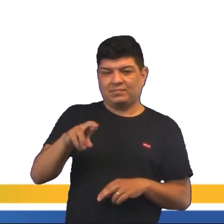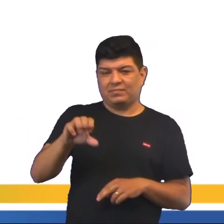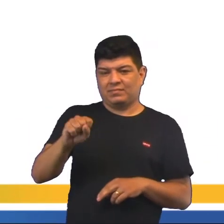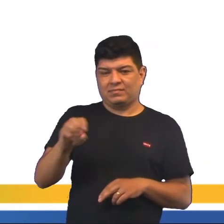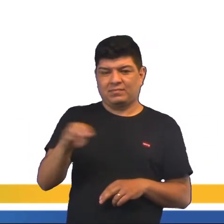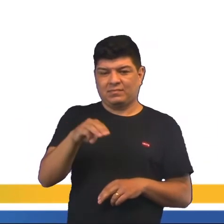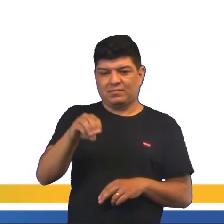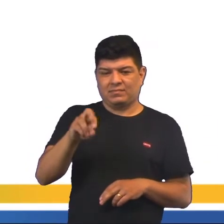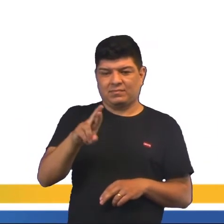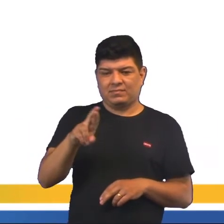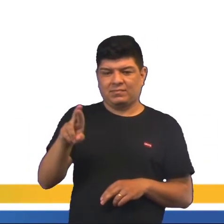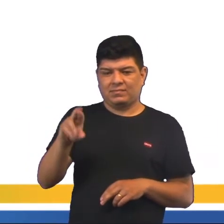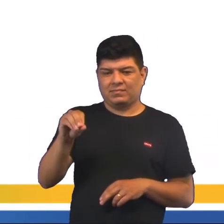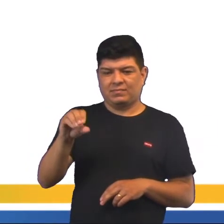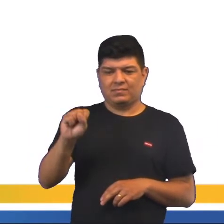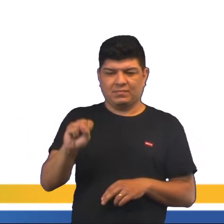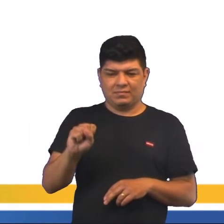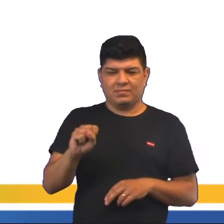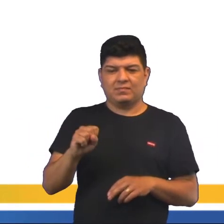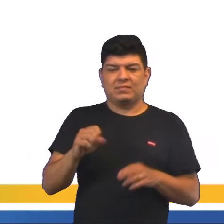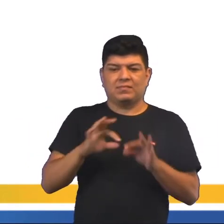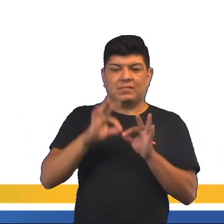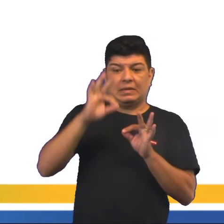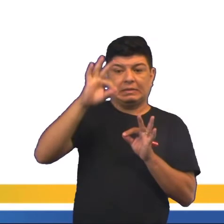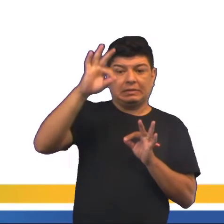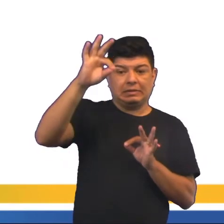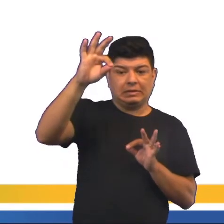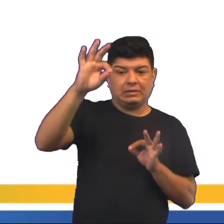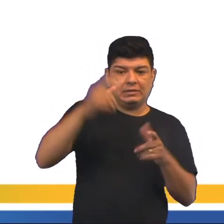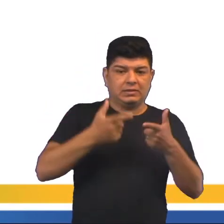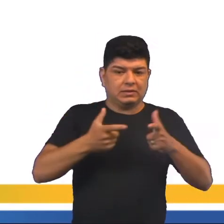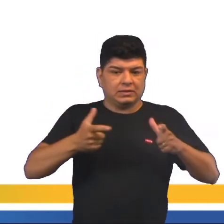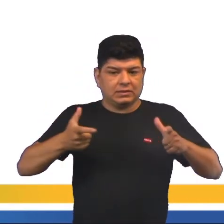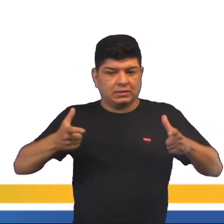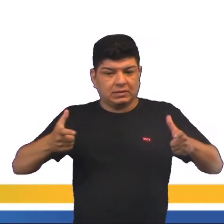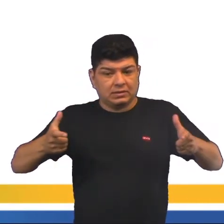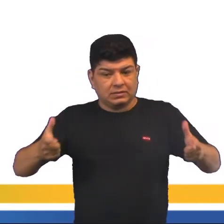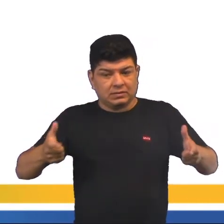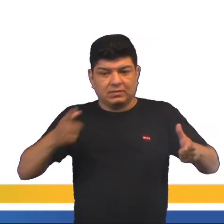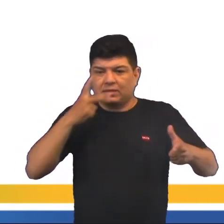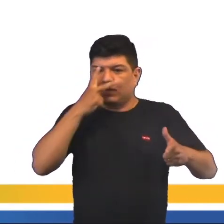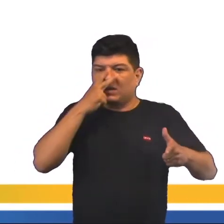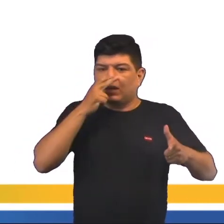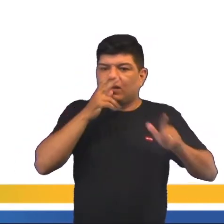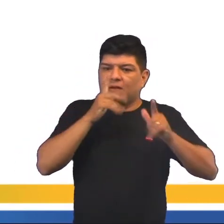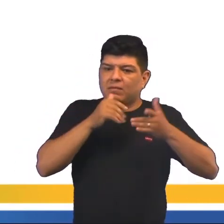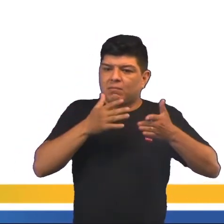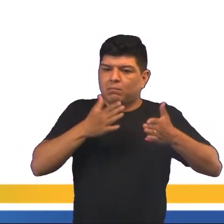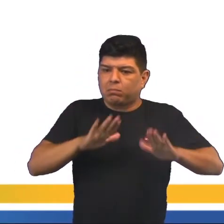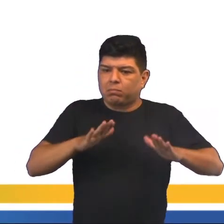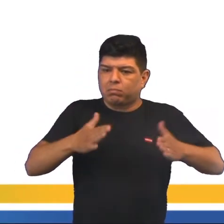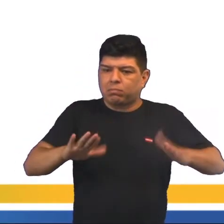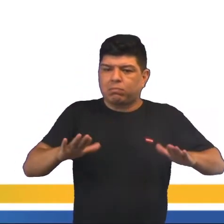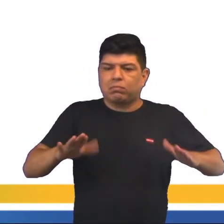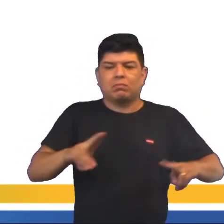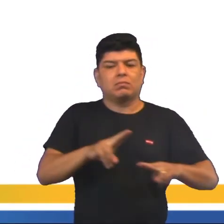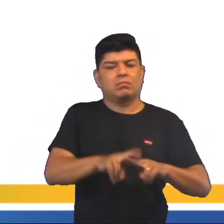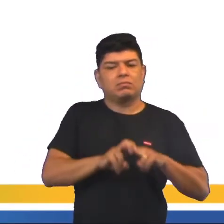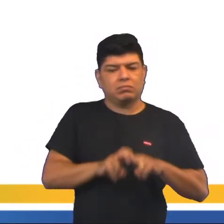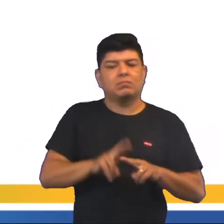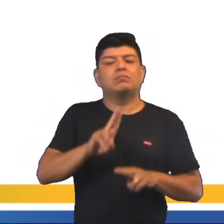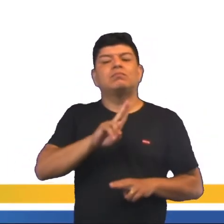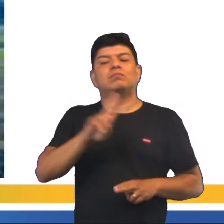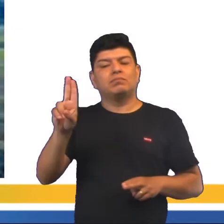de morros, que passa assim que a extensão é tão enorme que passa assim que é um mar de morros. Por isso,